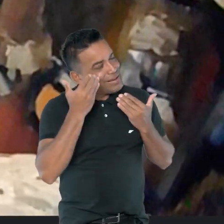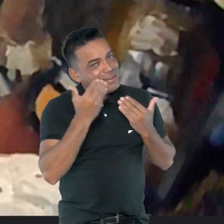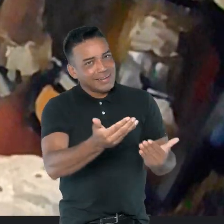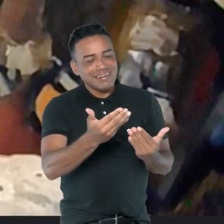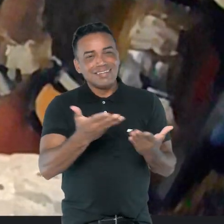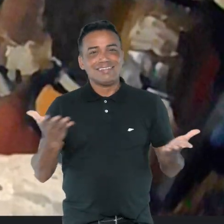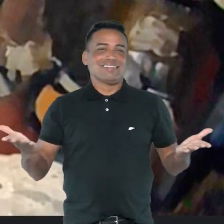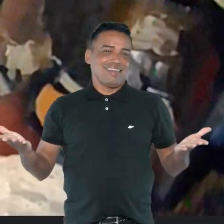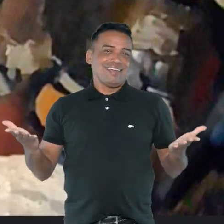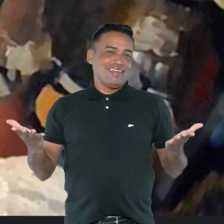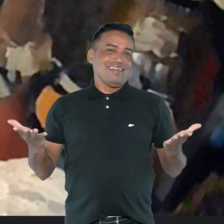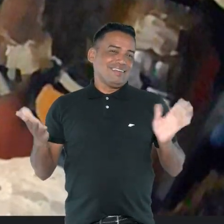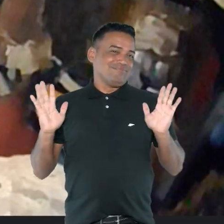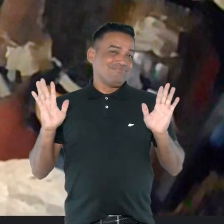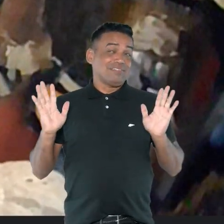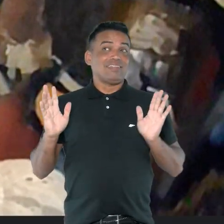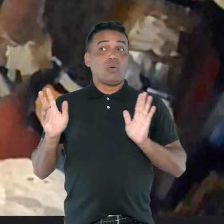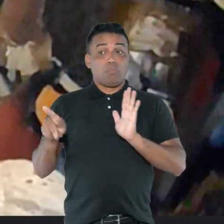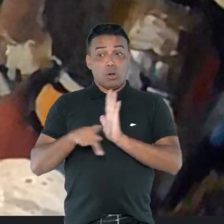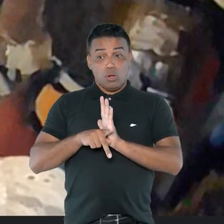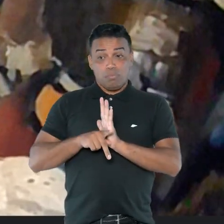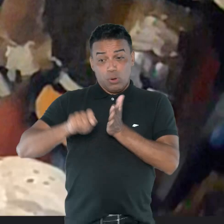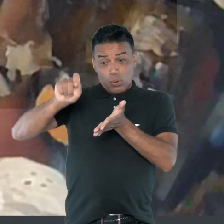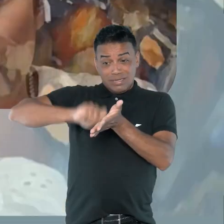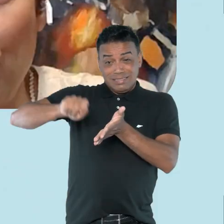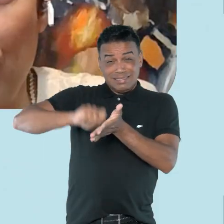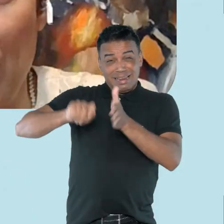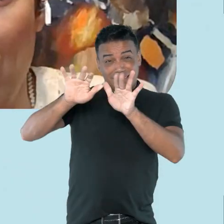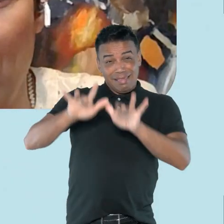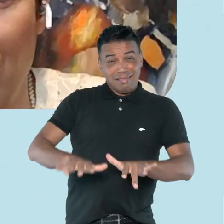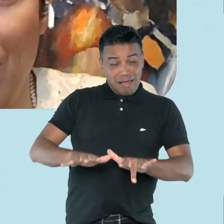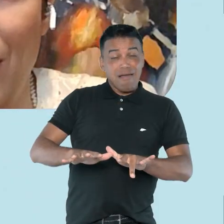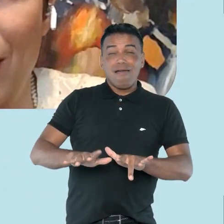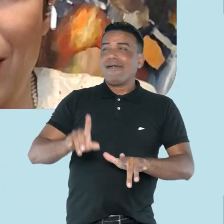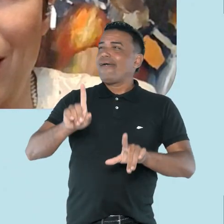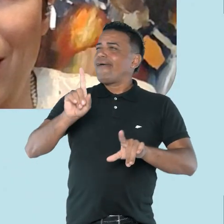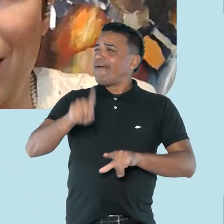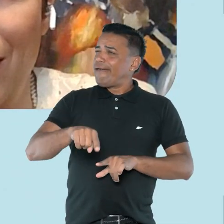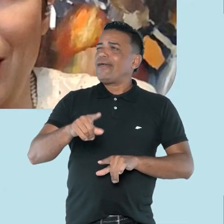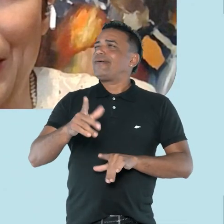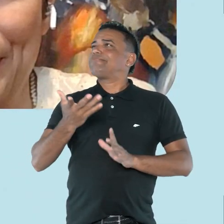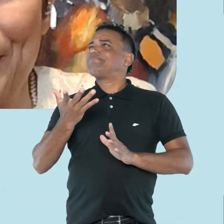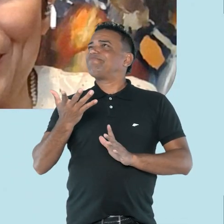idoso. A escrita em si é bastante difícil.